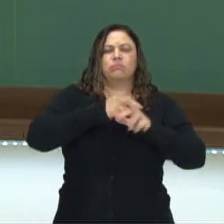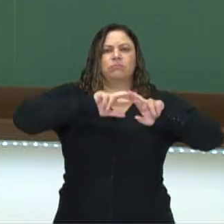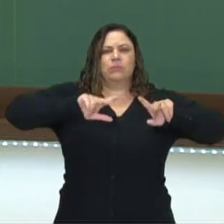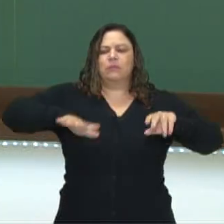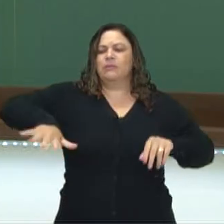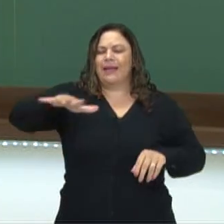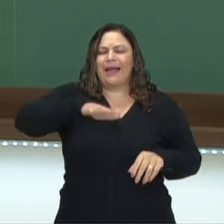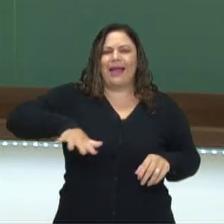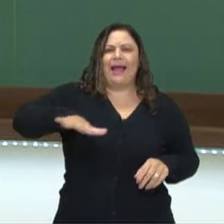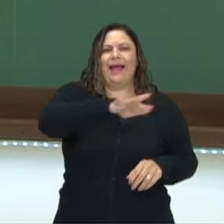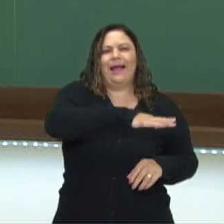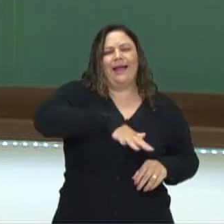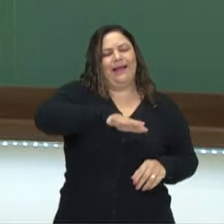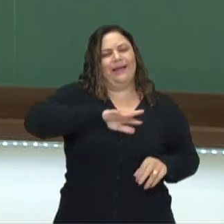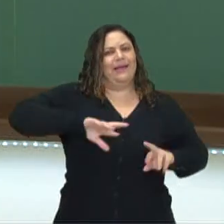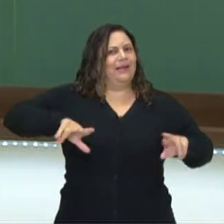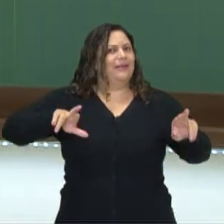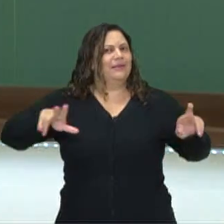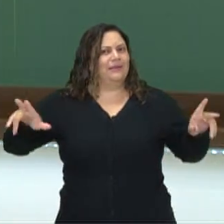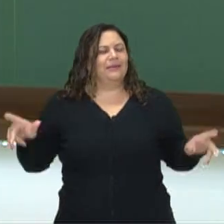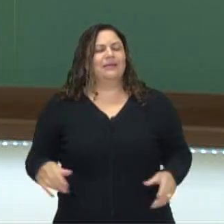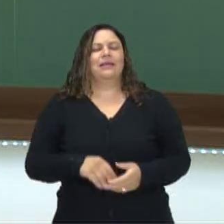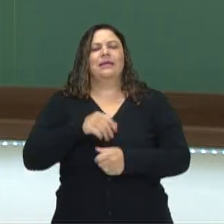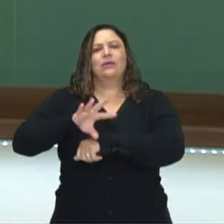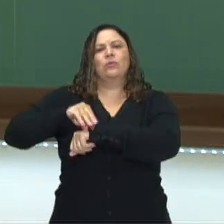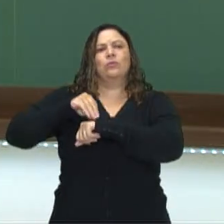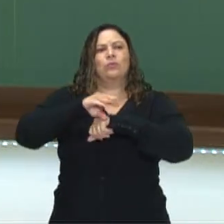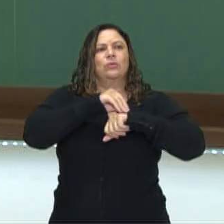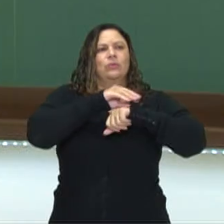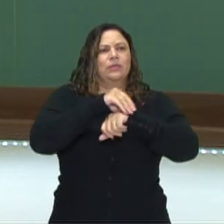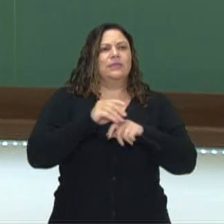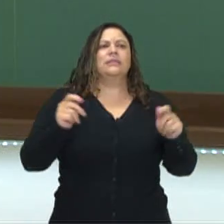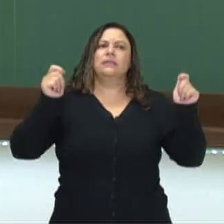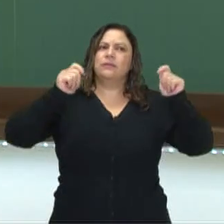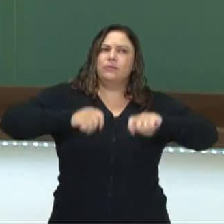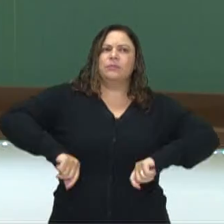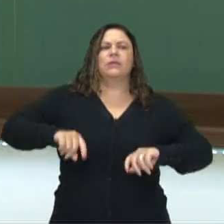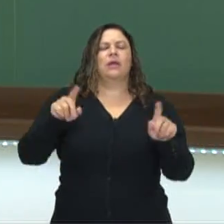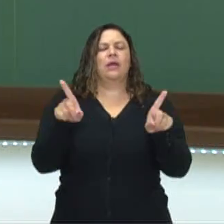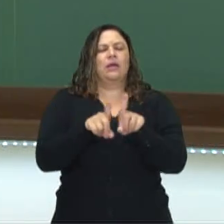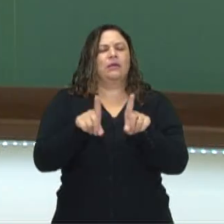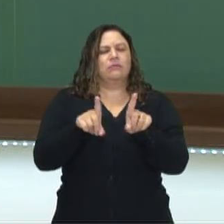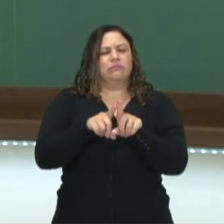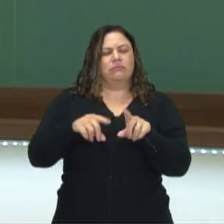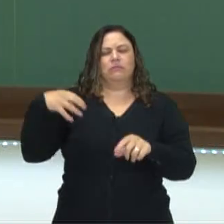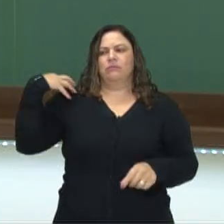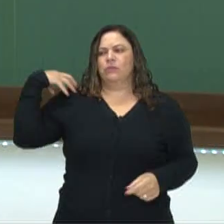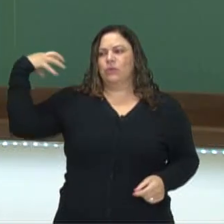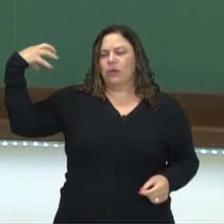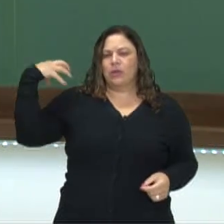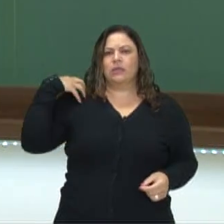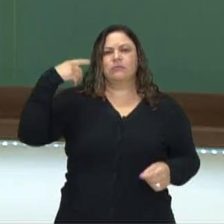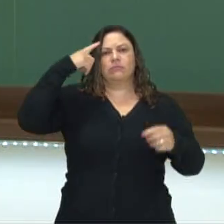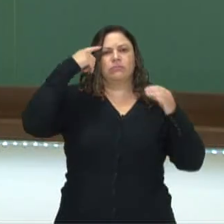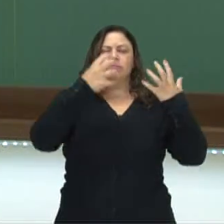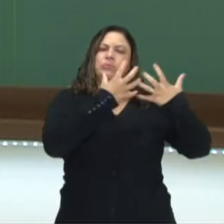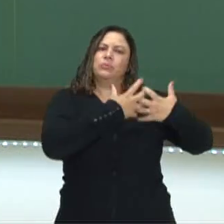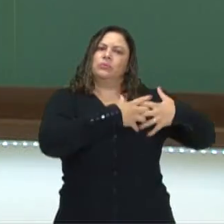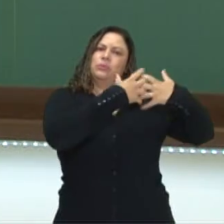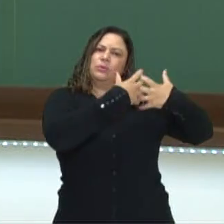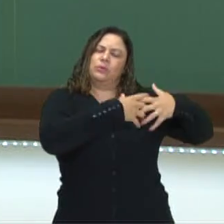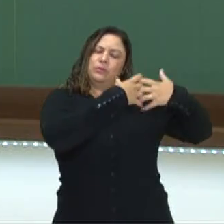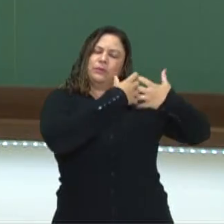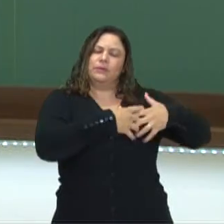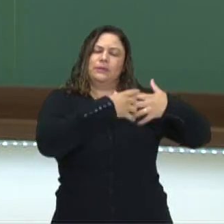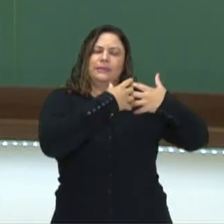áreas, em diferentes campos do conhecimento. Era considerado por Platão o cérebro da sua academia, a